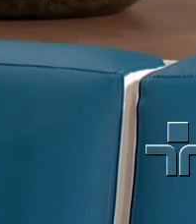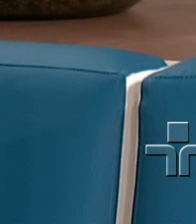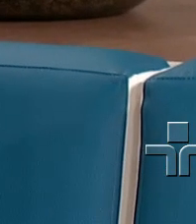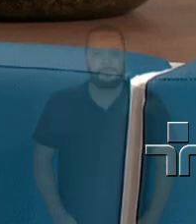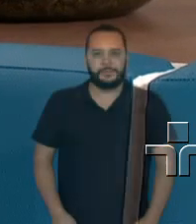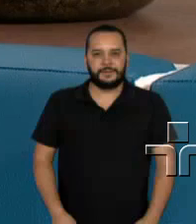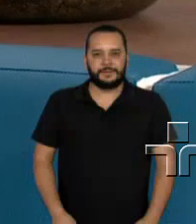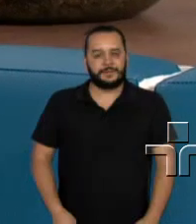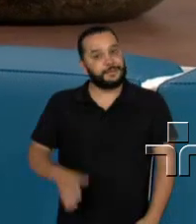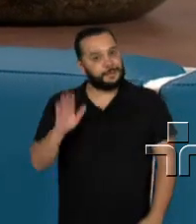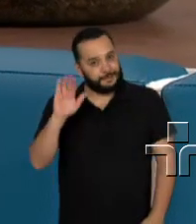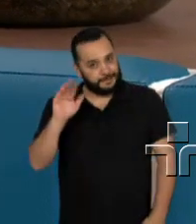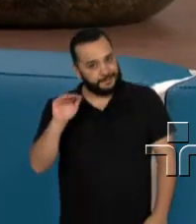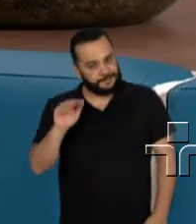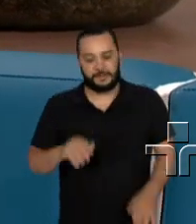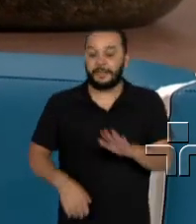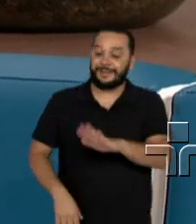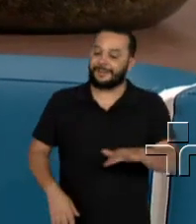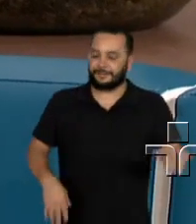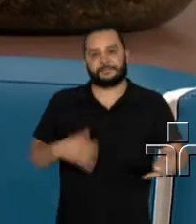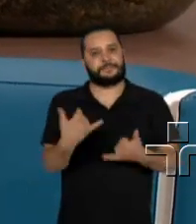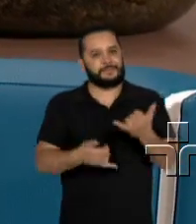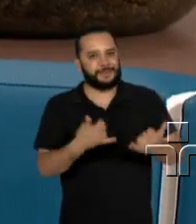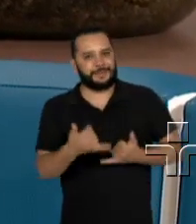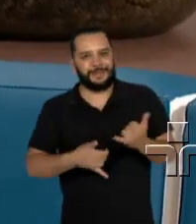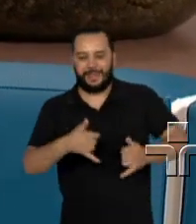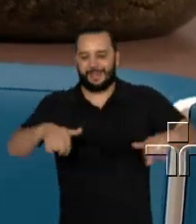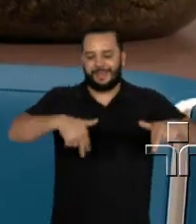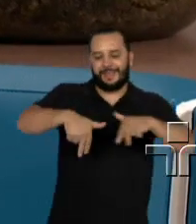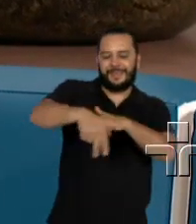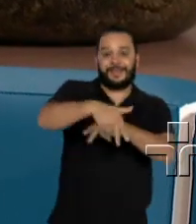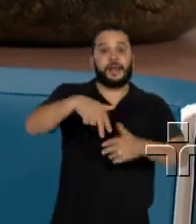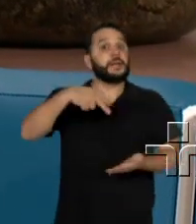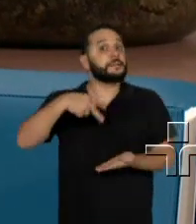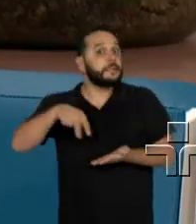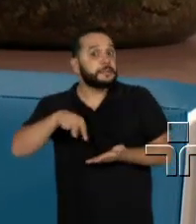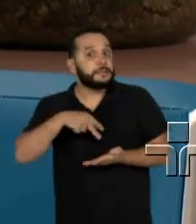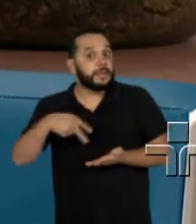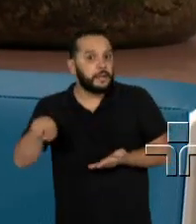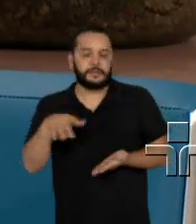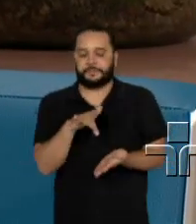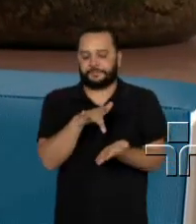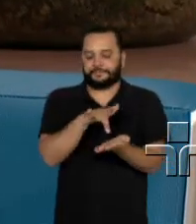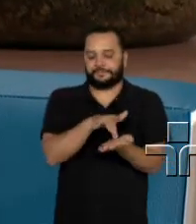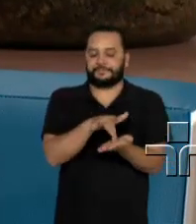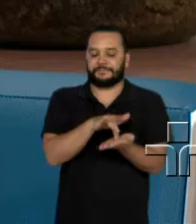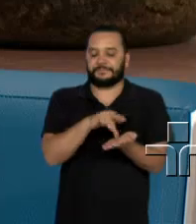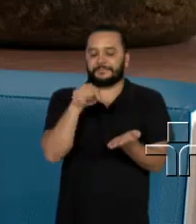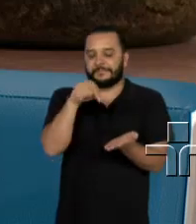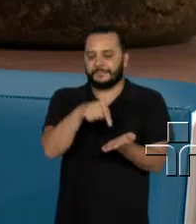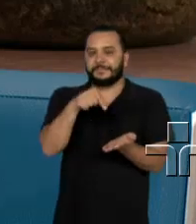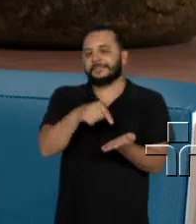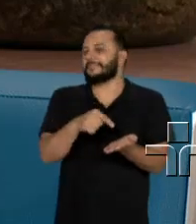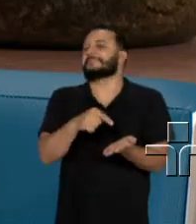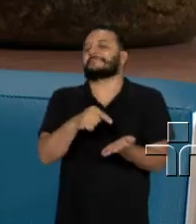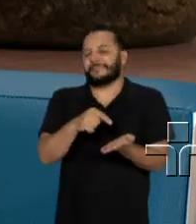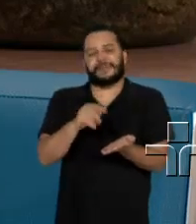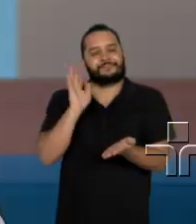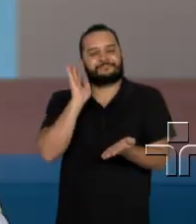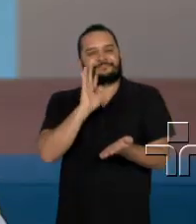o lado criança tem que brincar se mexer dançar o balé por exemplo é uma atividade bem